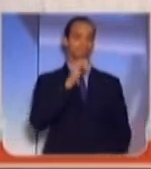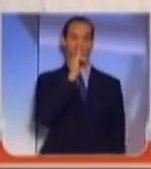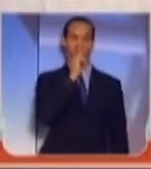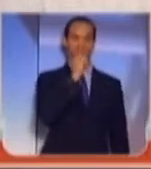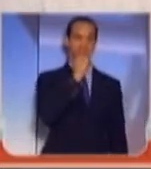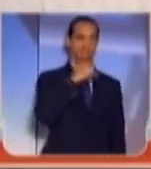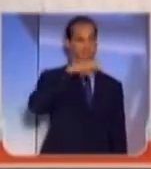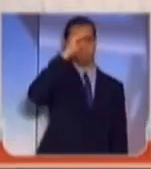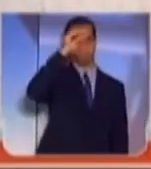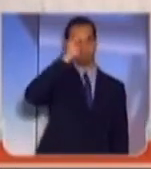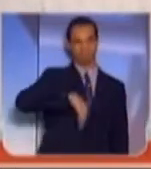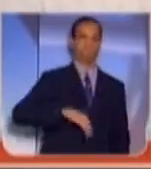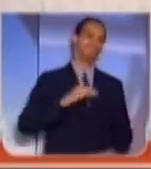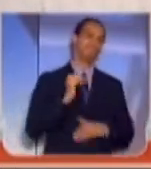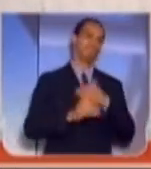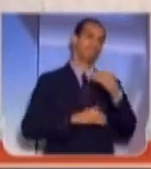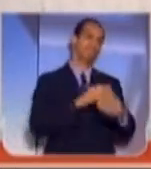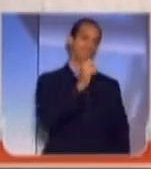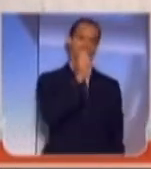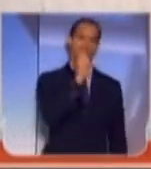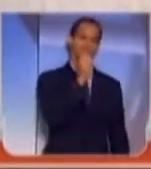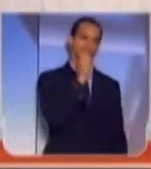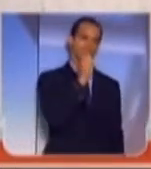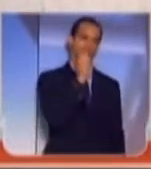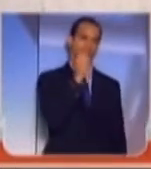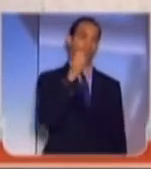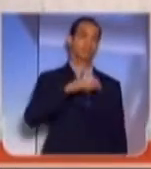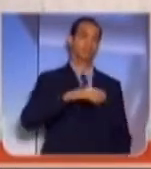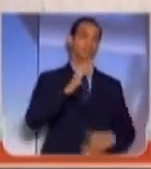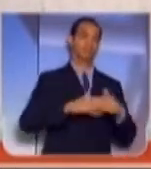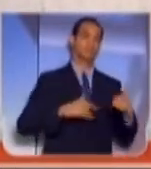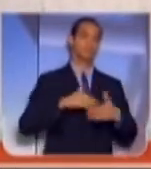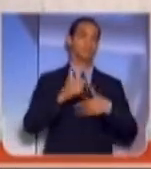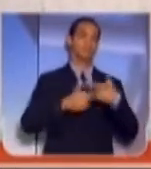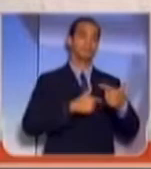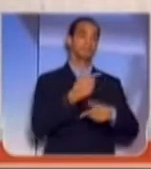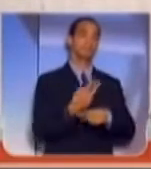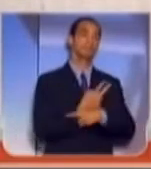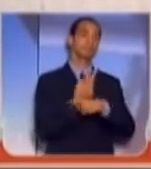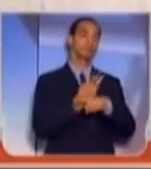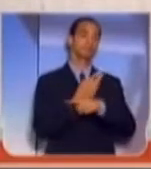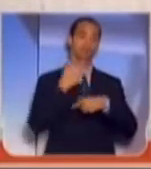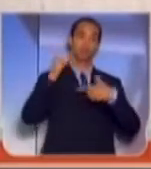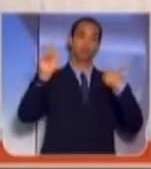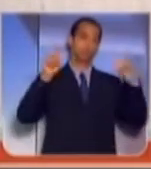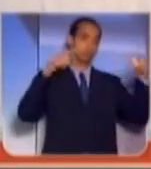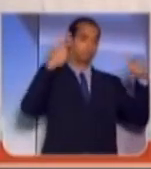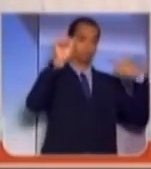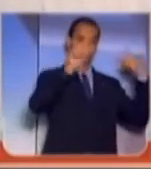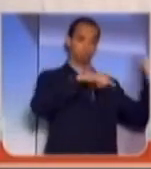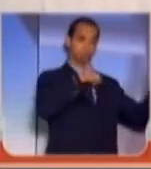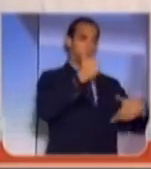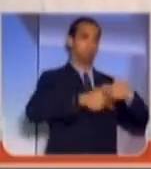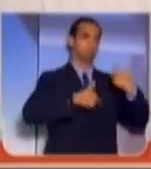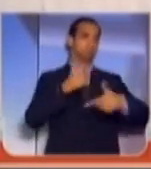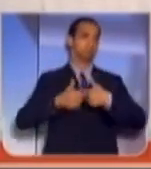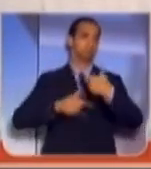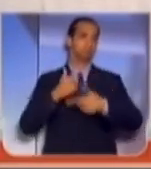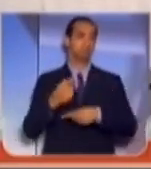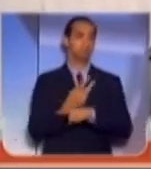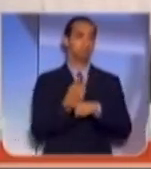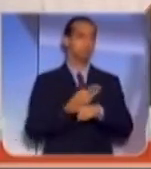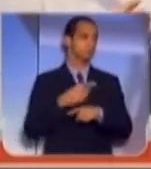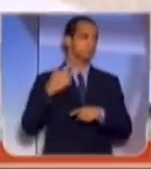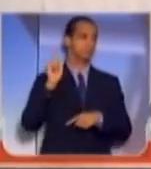desanimados com a falta de evolução de progressão na carreira e procura o outros empregos outras colocações